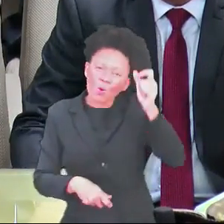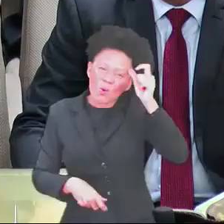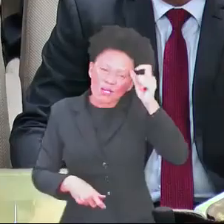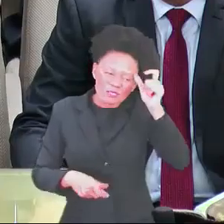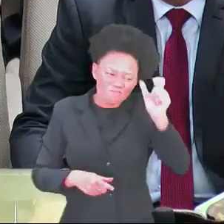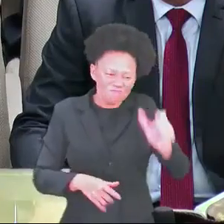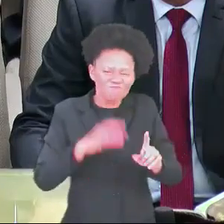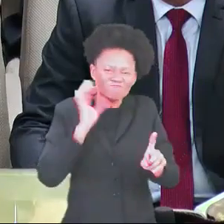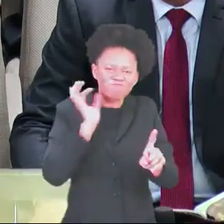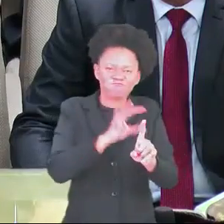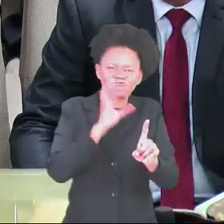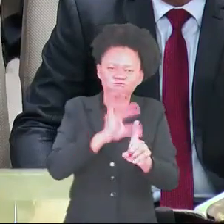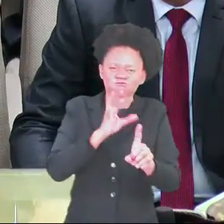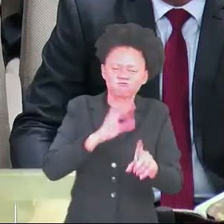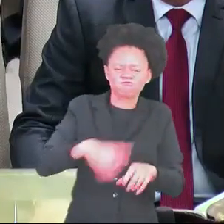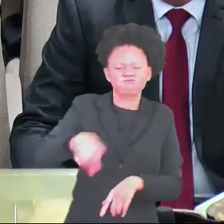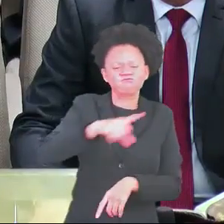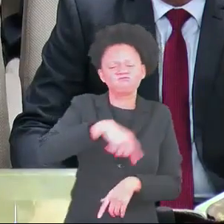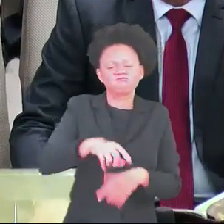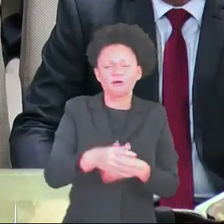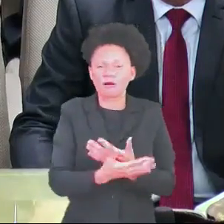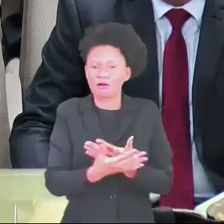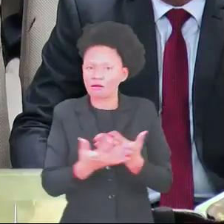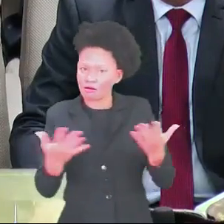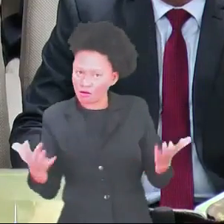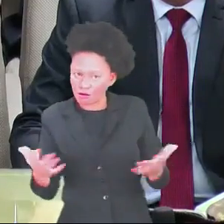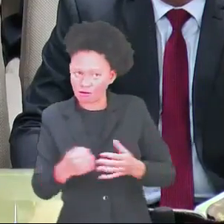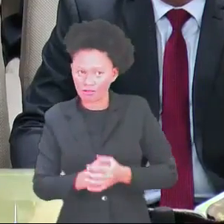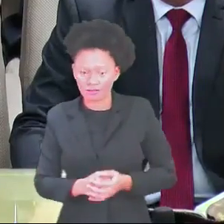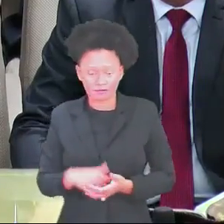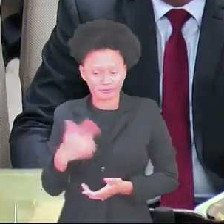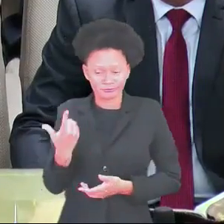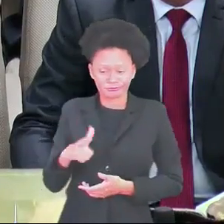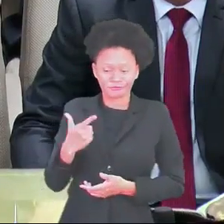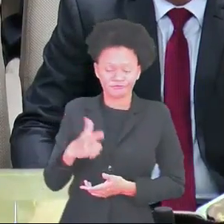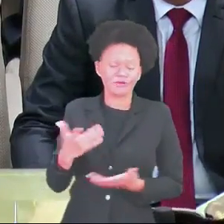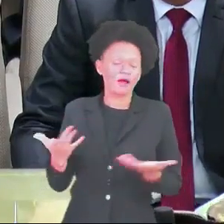a adaptar com a tristeza, enquanto deveríamos ter alegria.